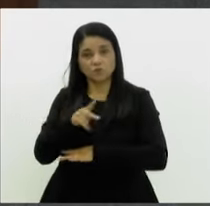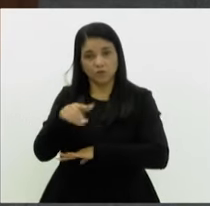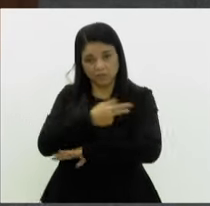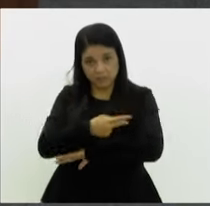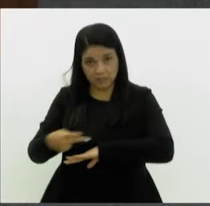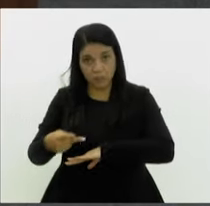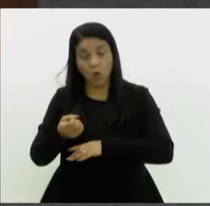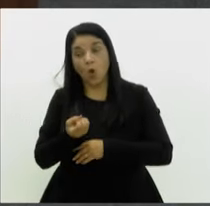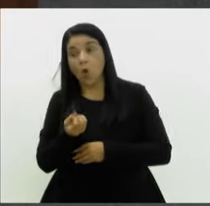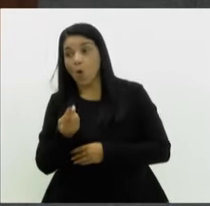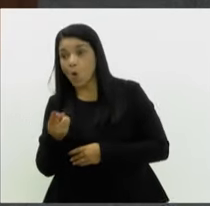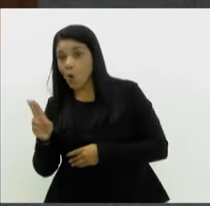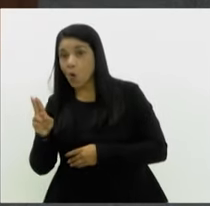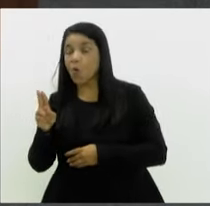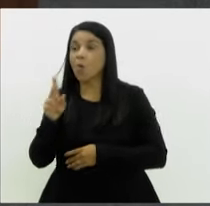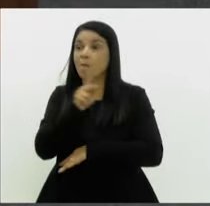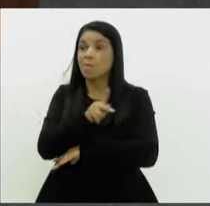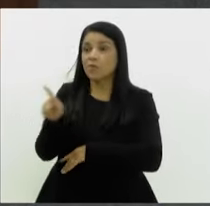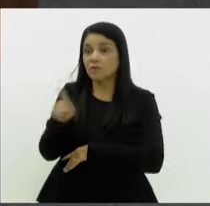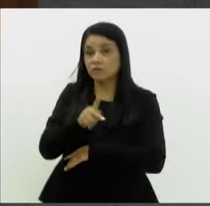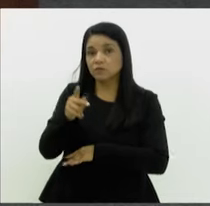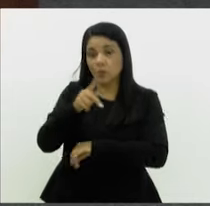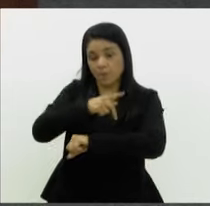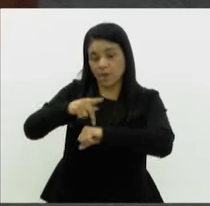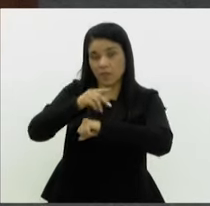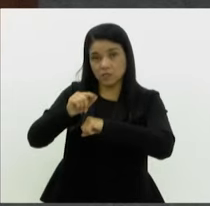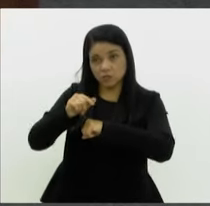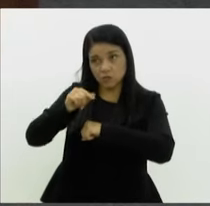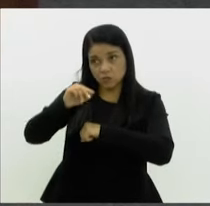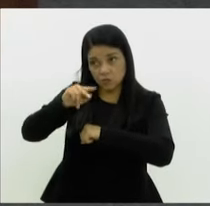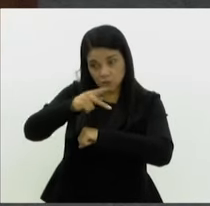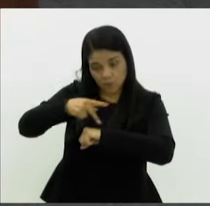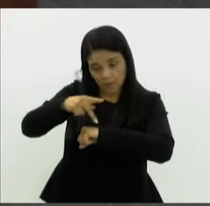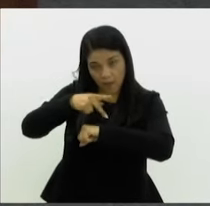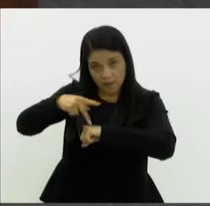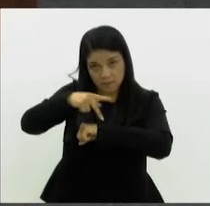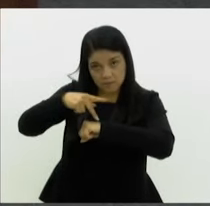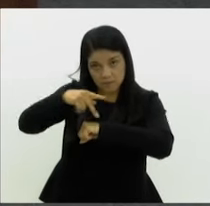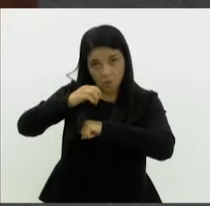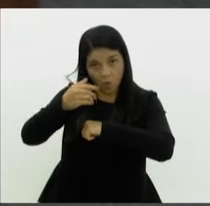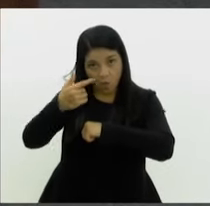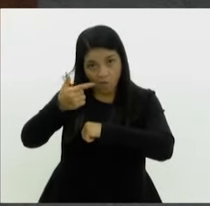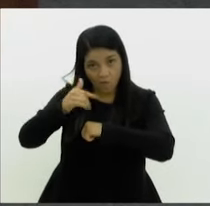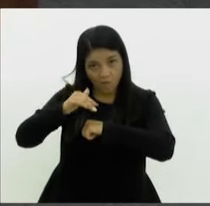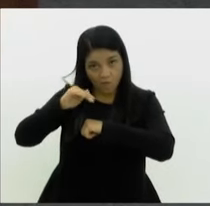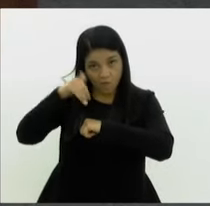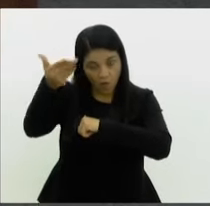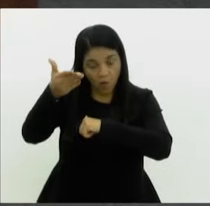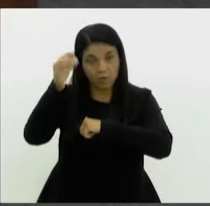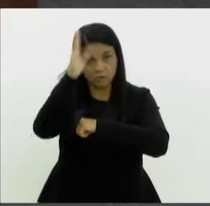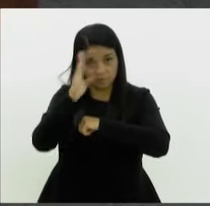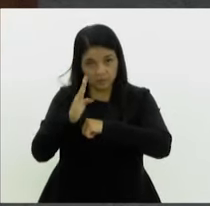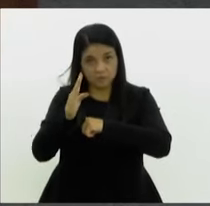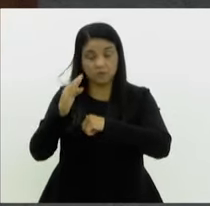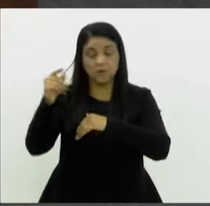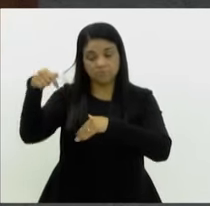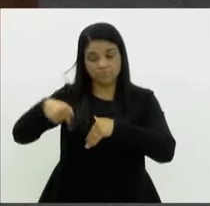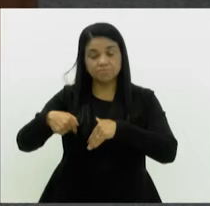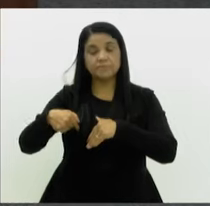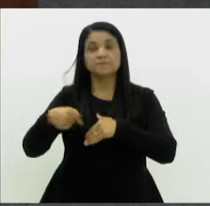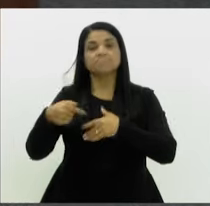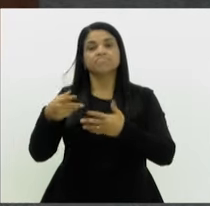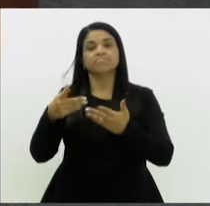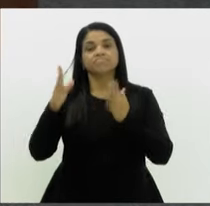de instituição estrangeira que é convidado para passar um período na instituição de ensino superior para trazer a